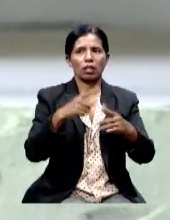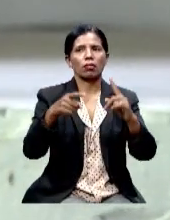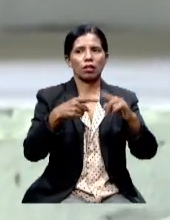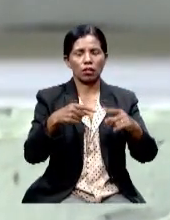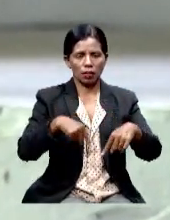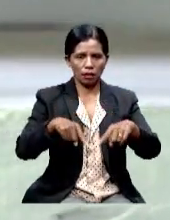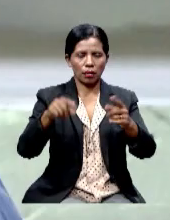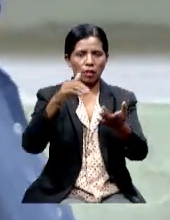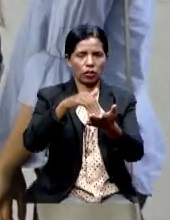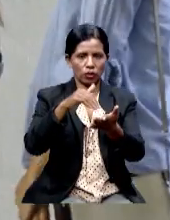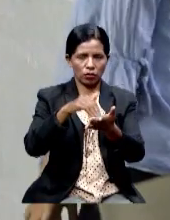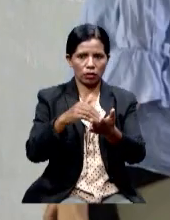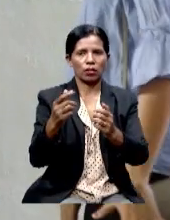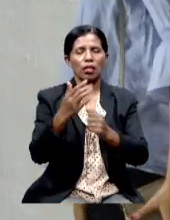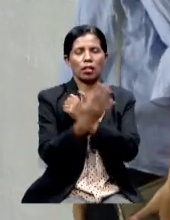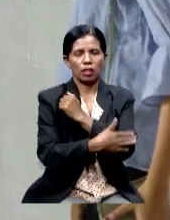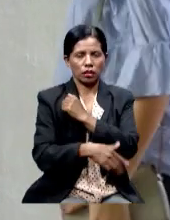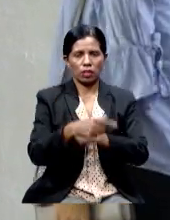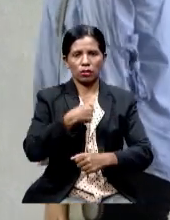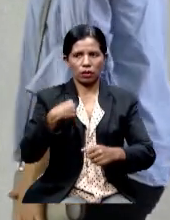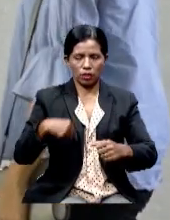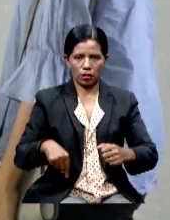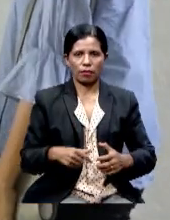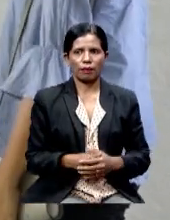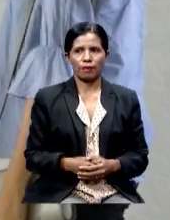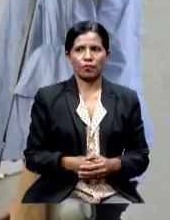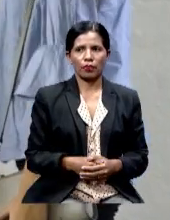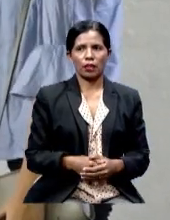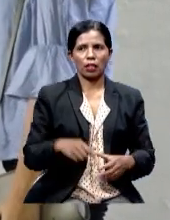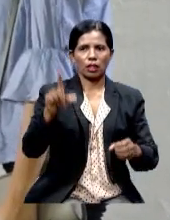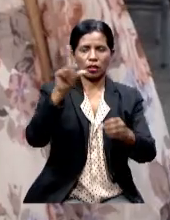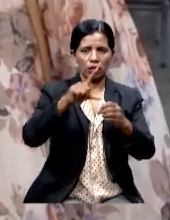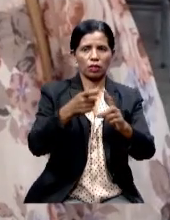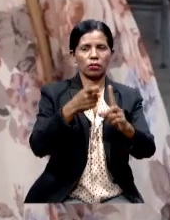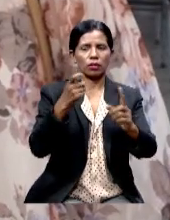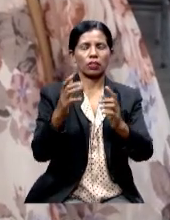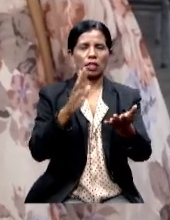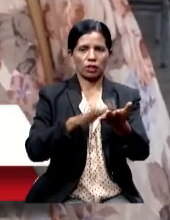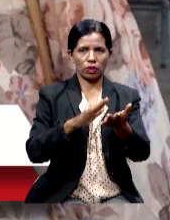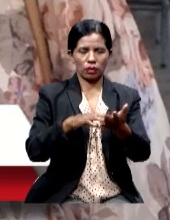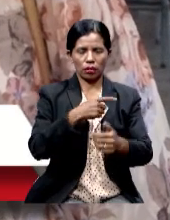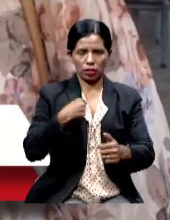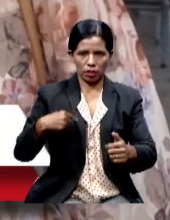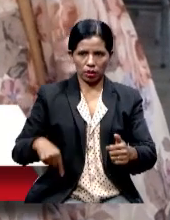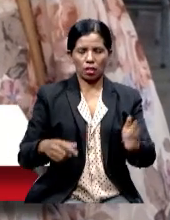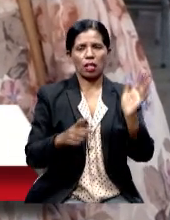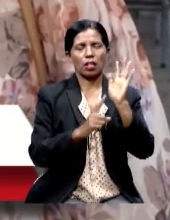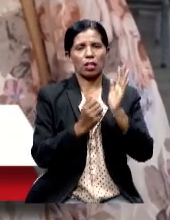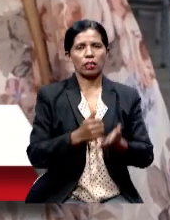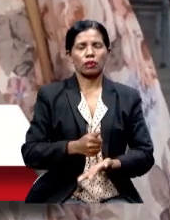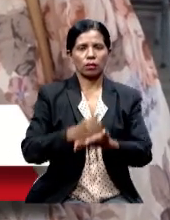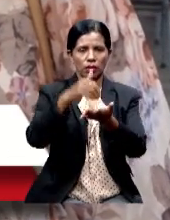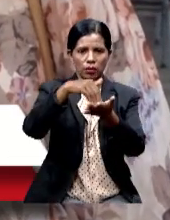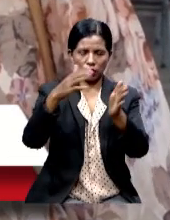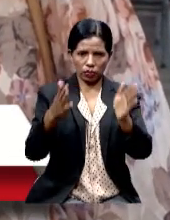bahlau estudo e nação China. Língua itané, língua de escola China, facilita ba itané estudante